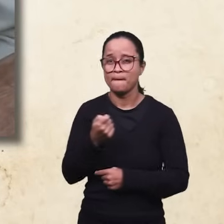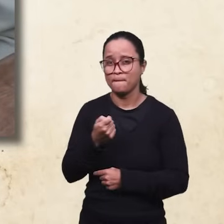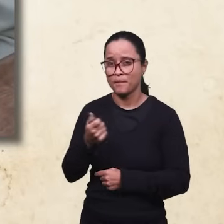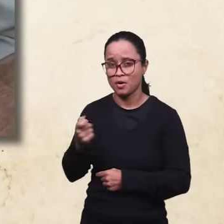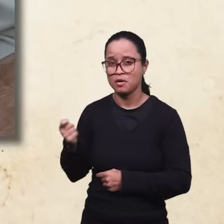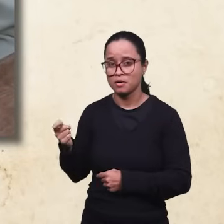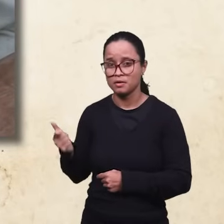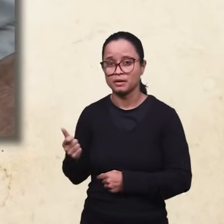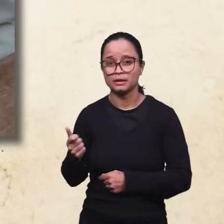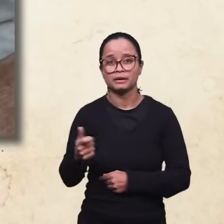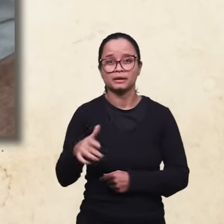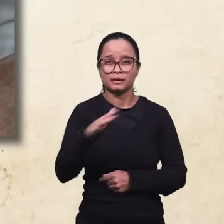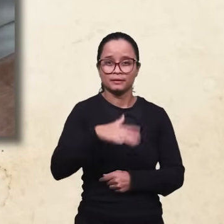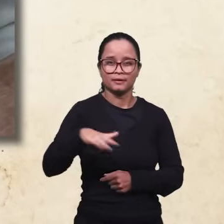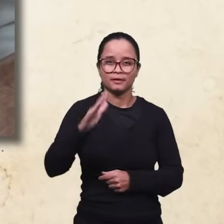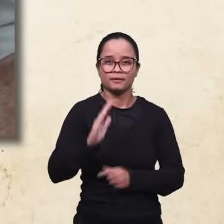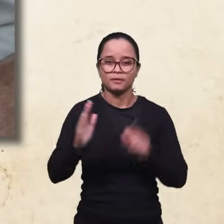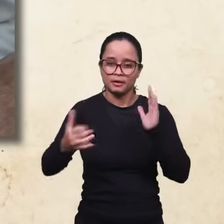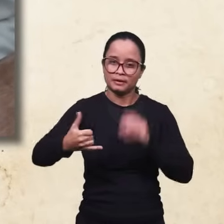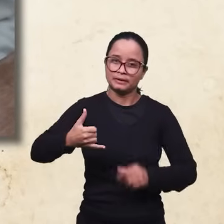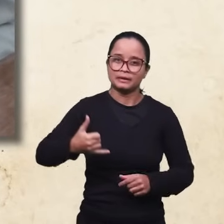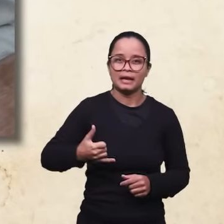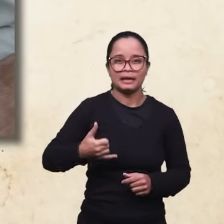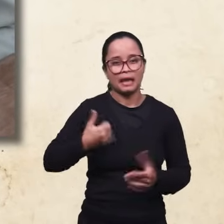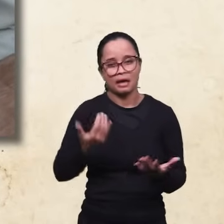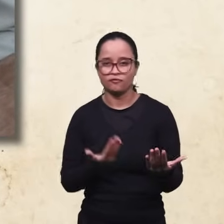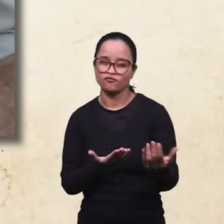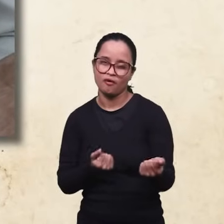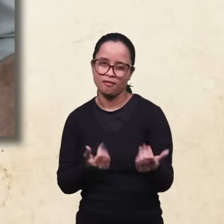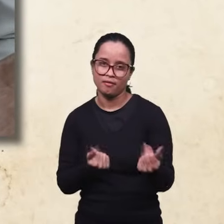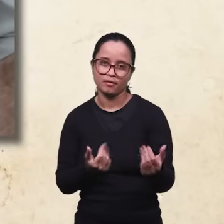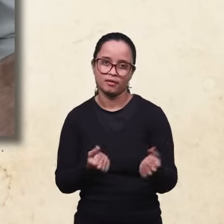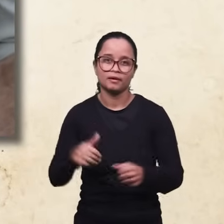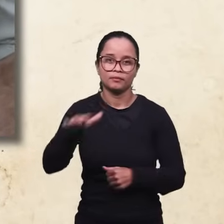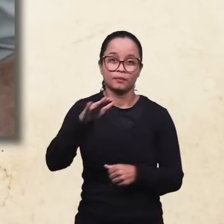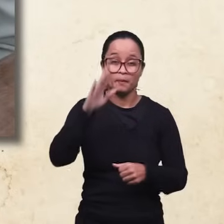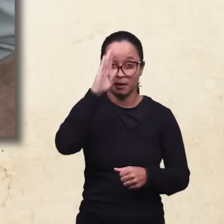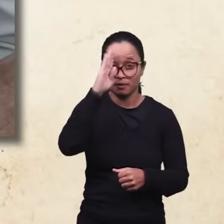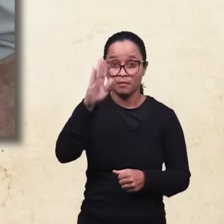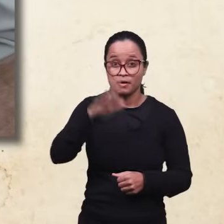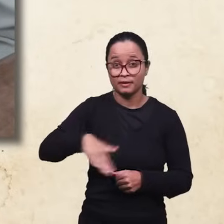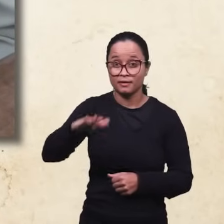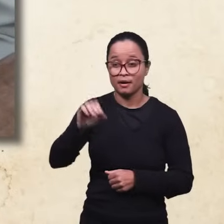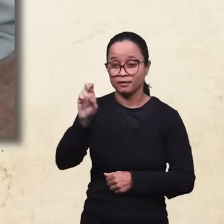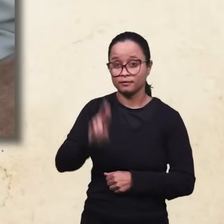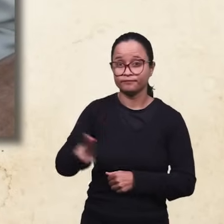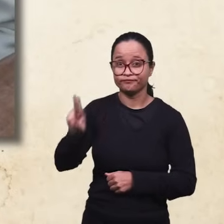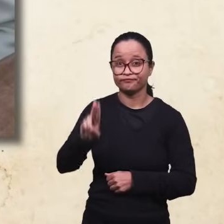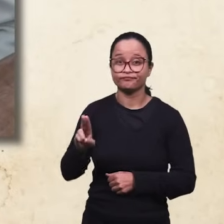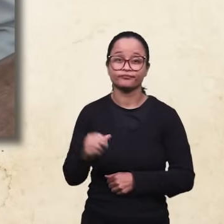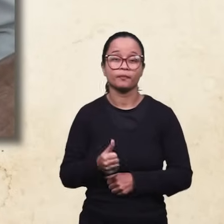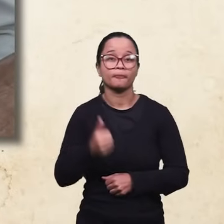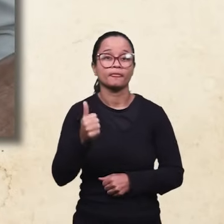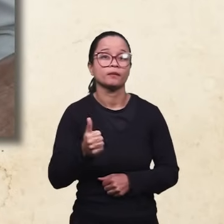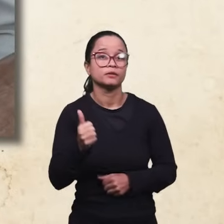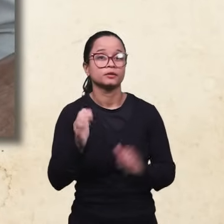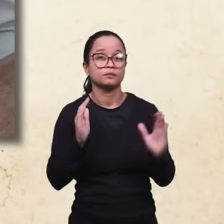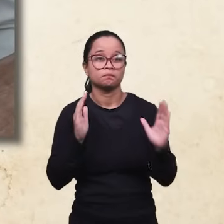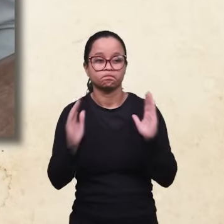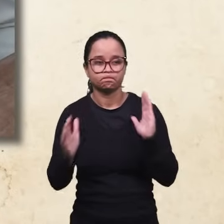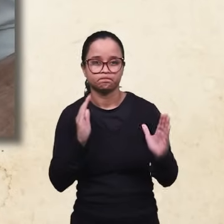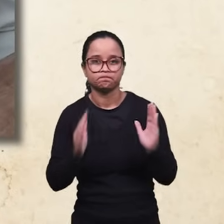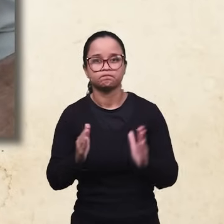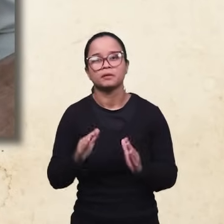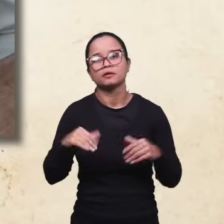discutido na nossa faixa etária, da juventude, como também no âmbito universitário, quais são os primeiros passos